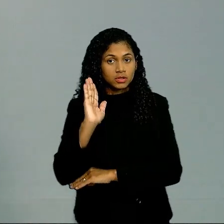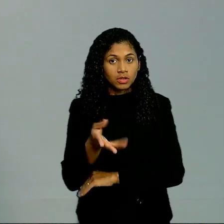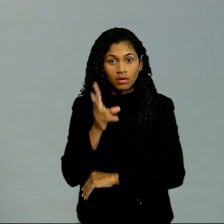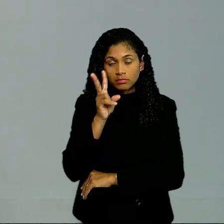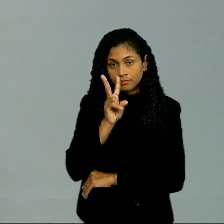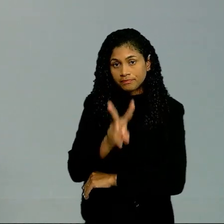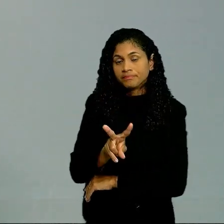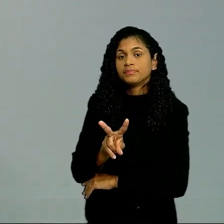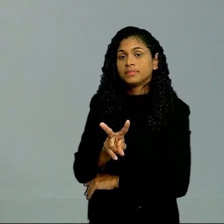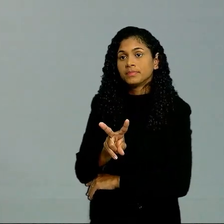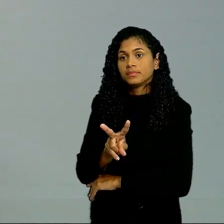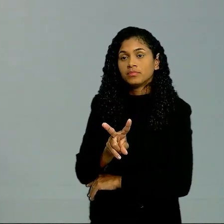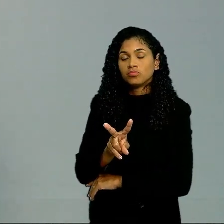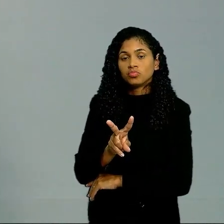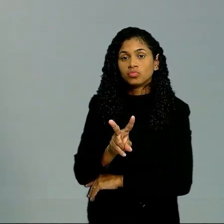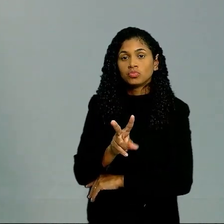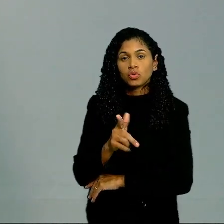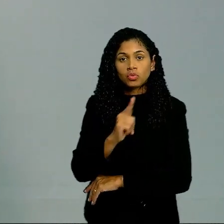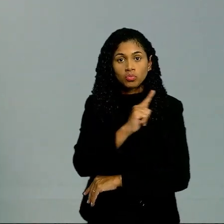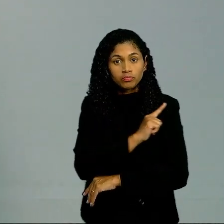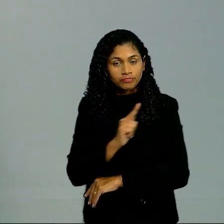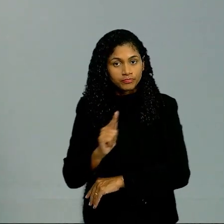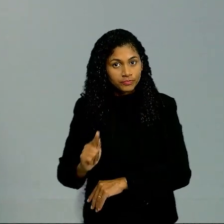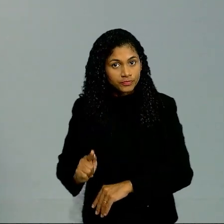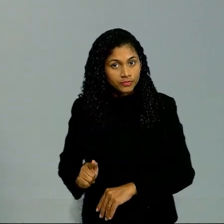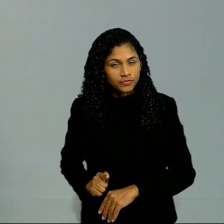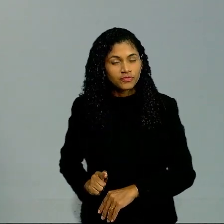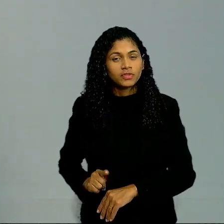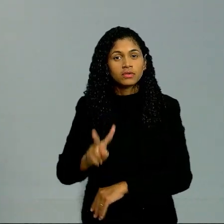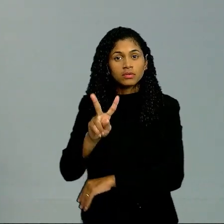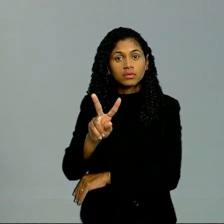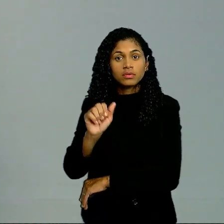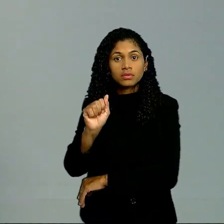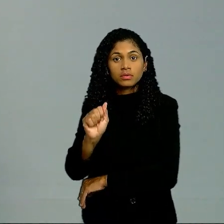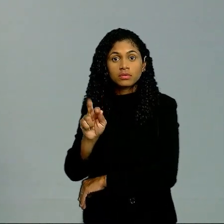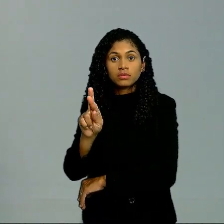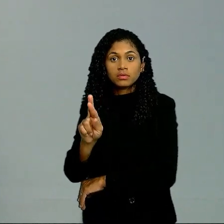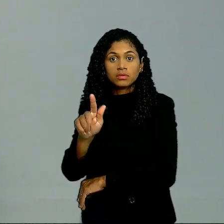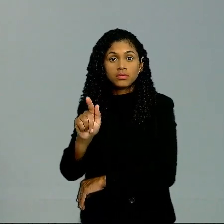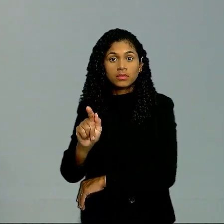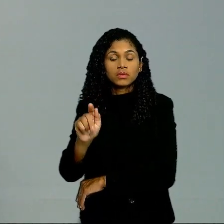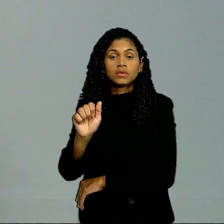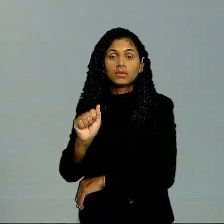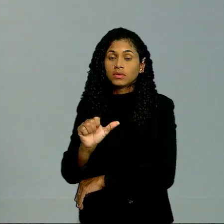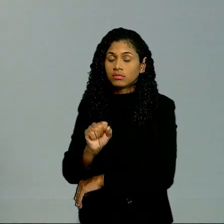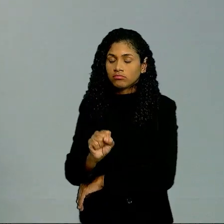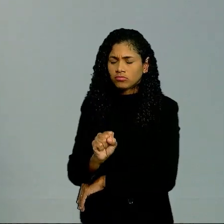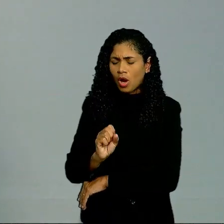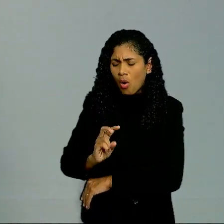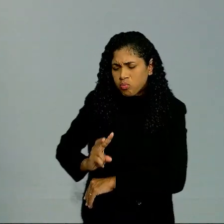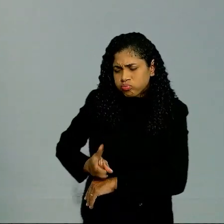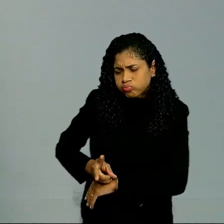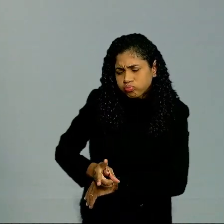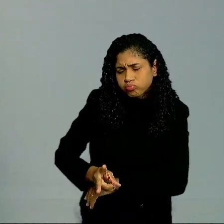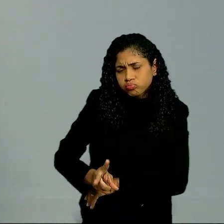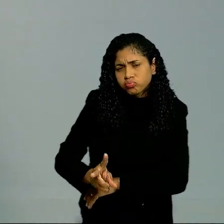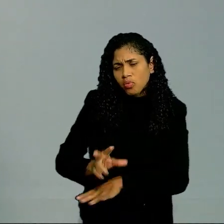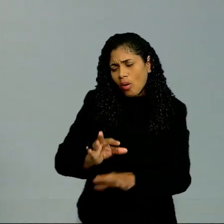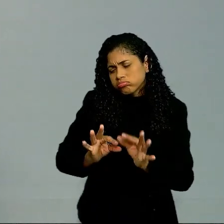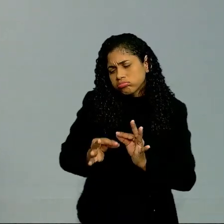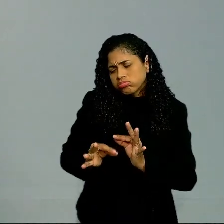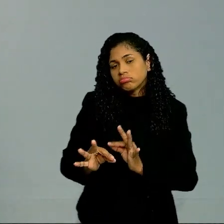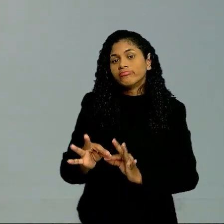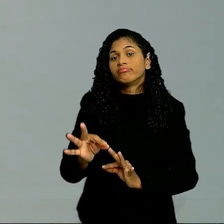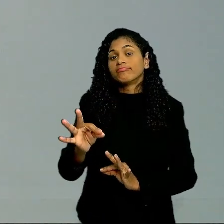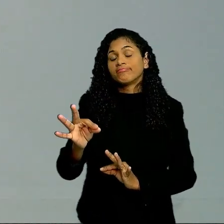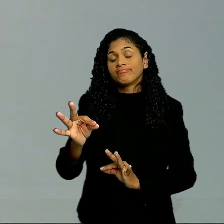que o governo Vargas ele é bem longo e na próxima aula nós vamos dar sequência às outras fases do governo dele, tá?